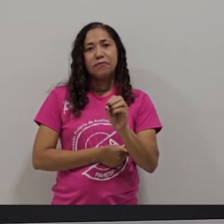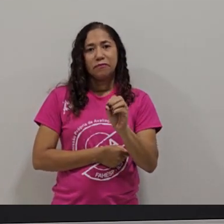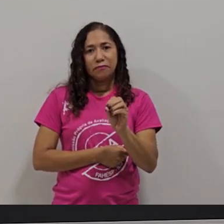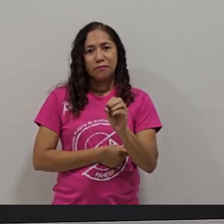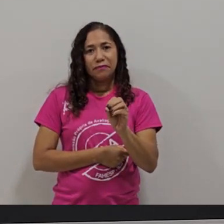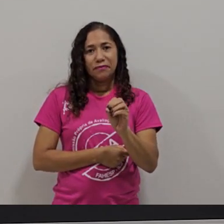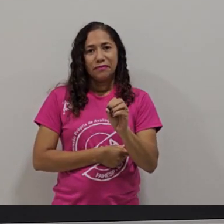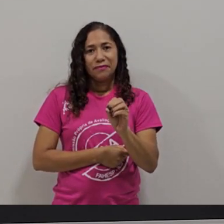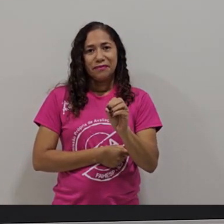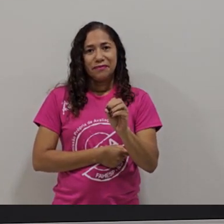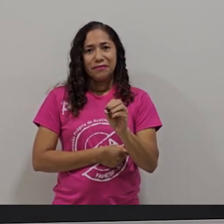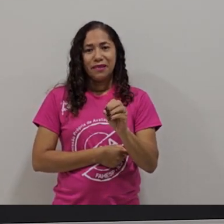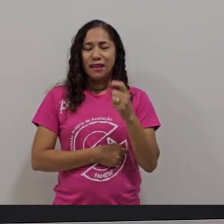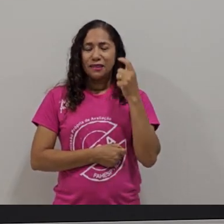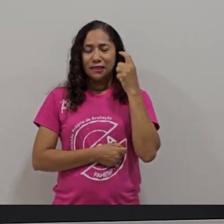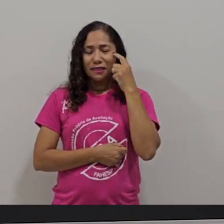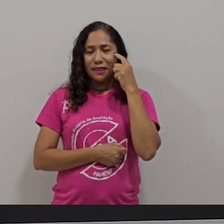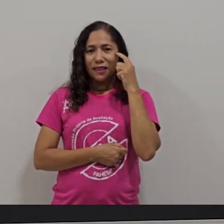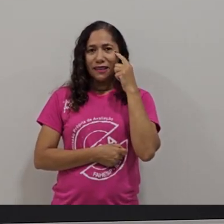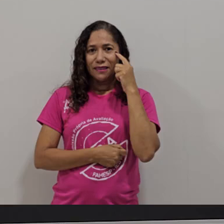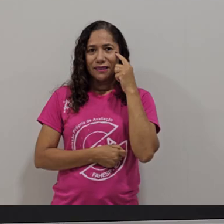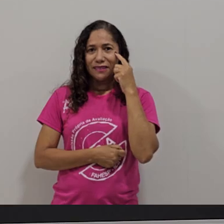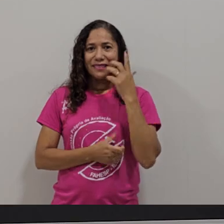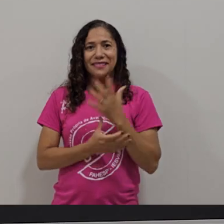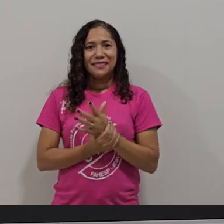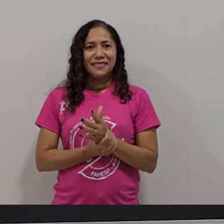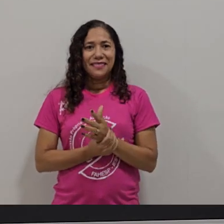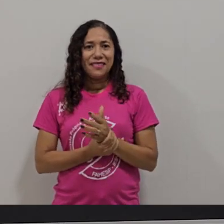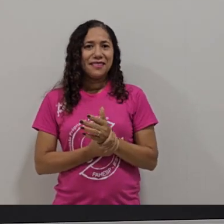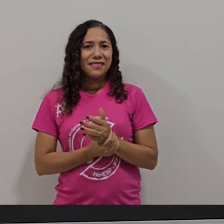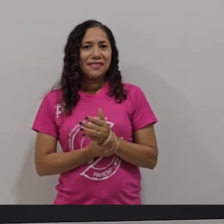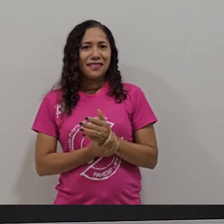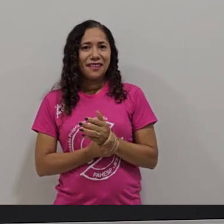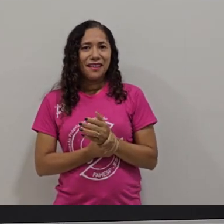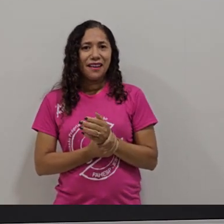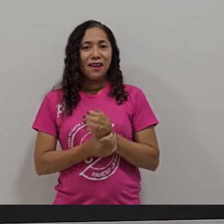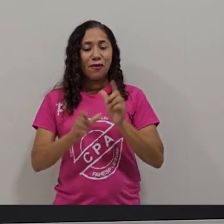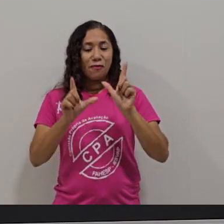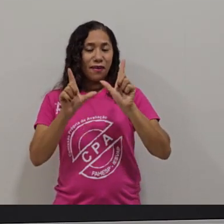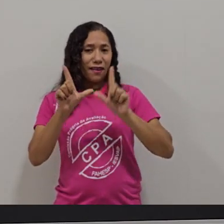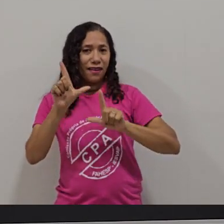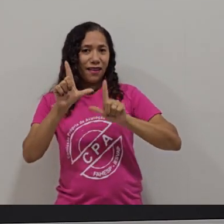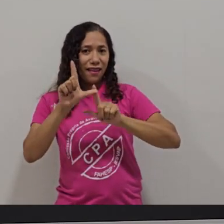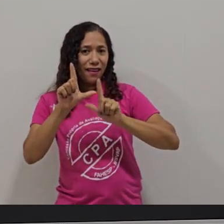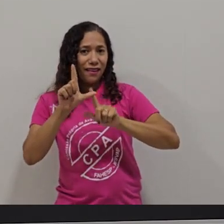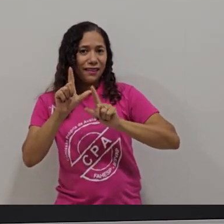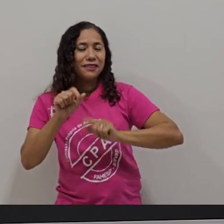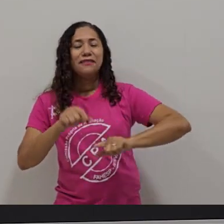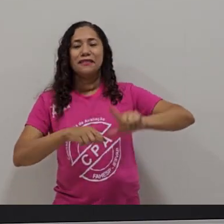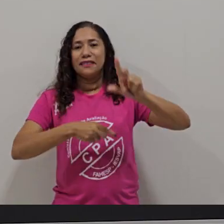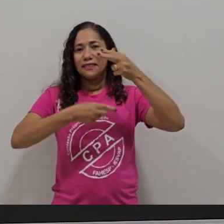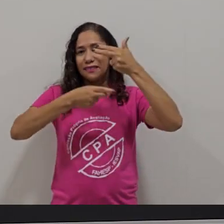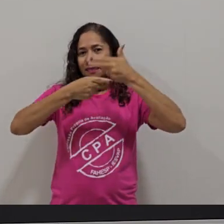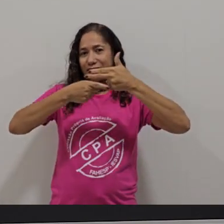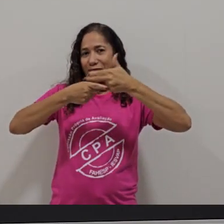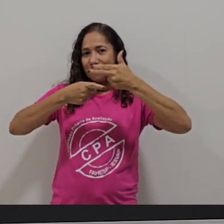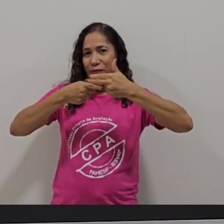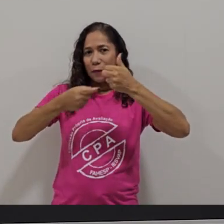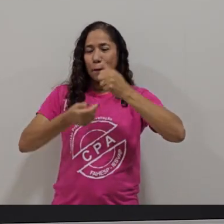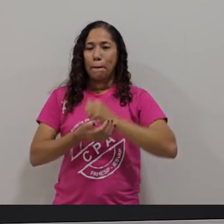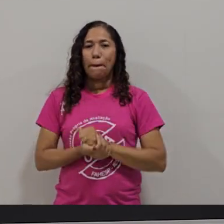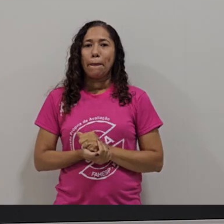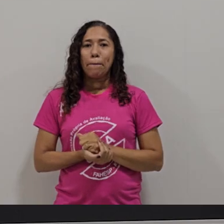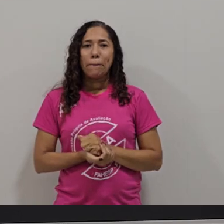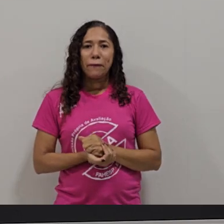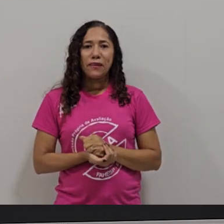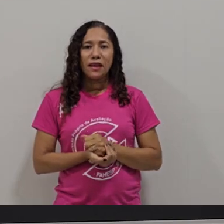lá. E tudo, de repente, vocês podem fazer o VAD de lá mesmo, do dia do Que evento. seria o extra vague. E